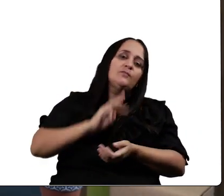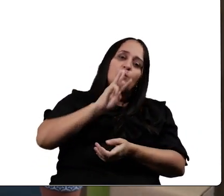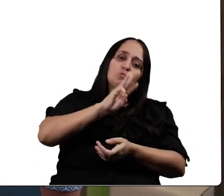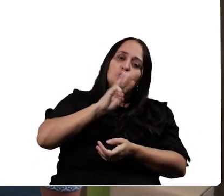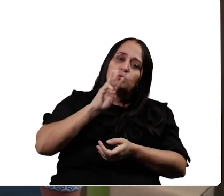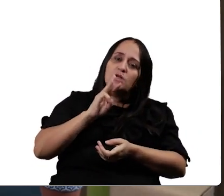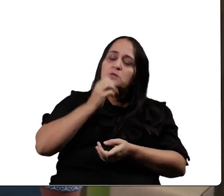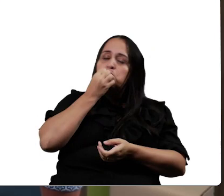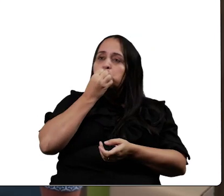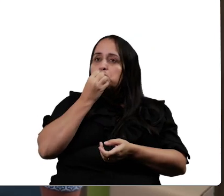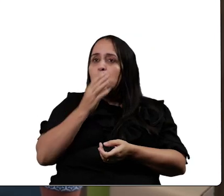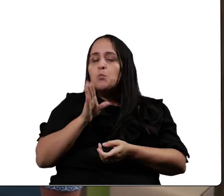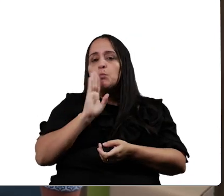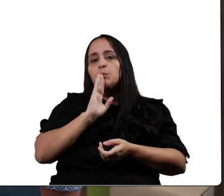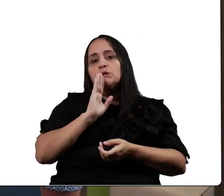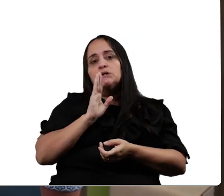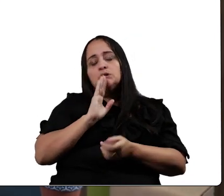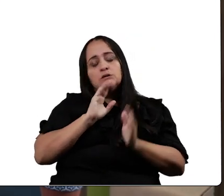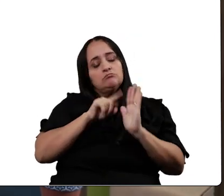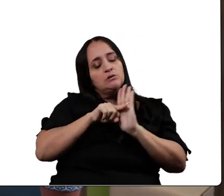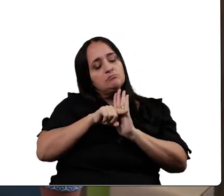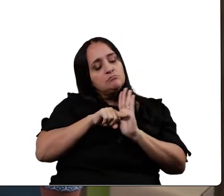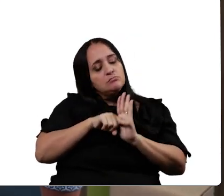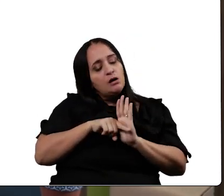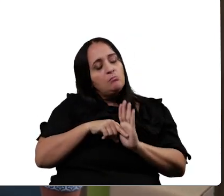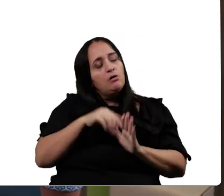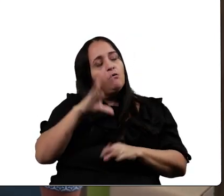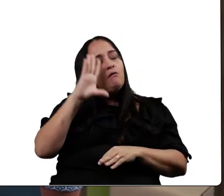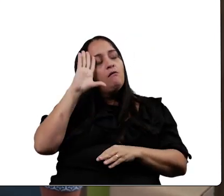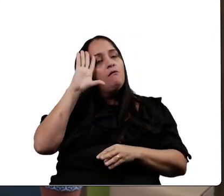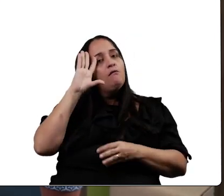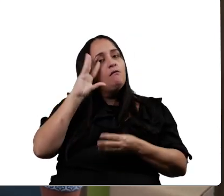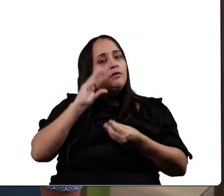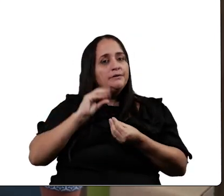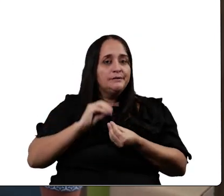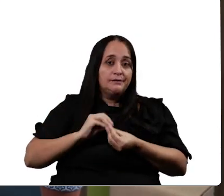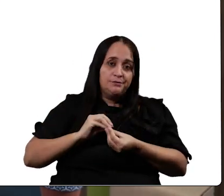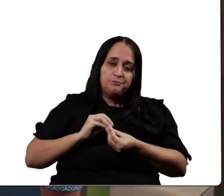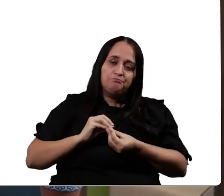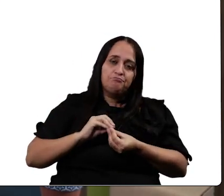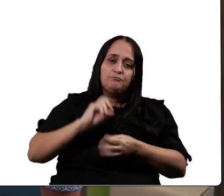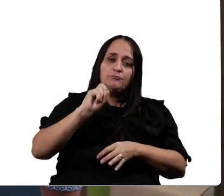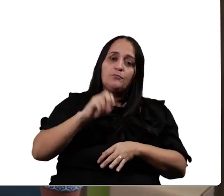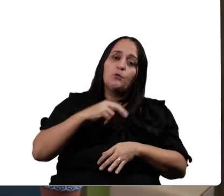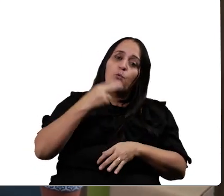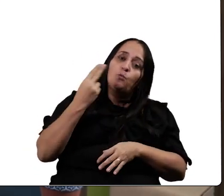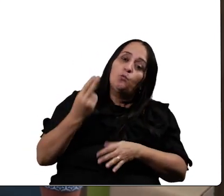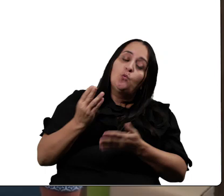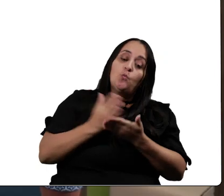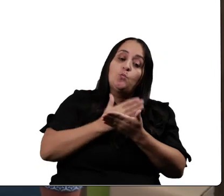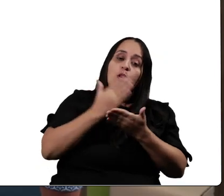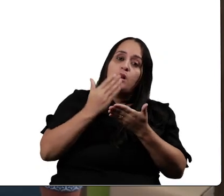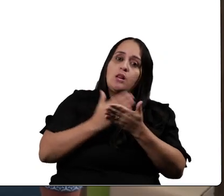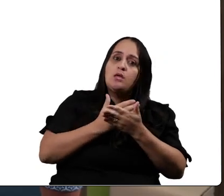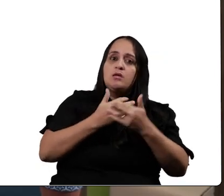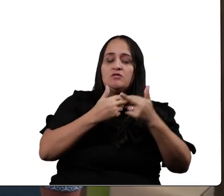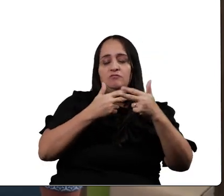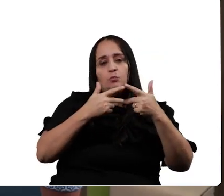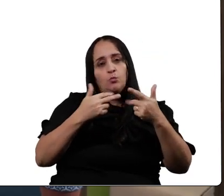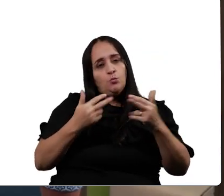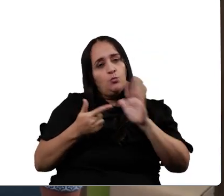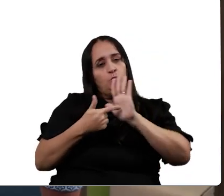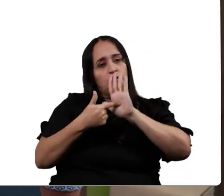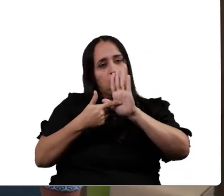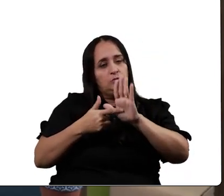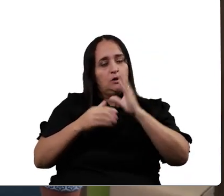de um site conhecido quando é da internet, ou então que é de um livro, ou então de um meio de